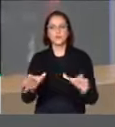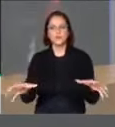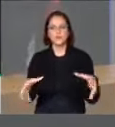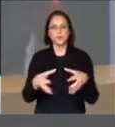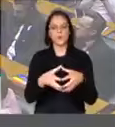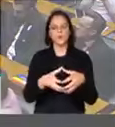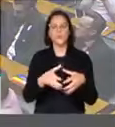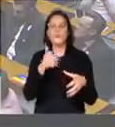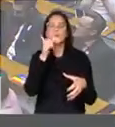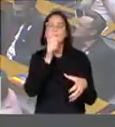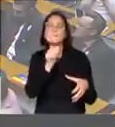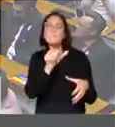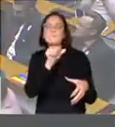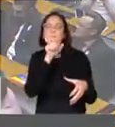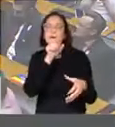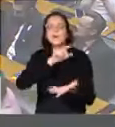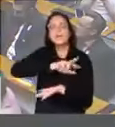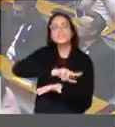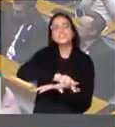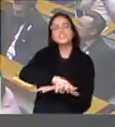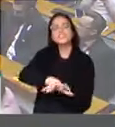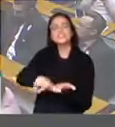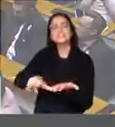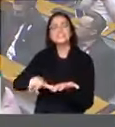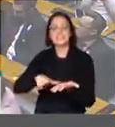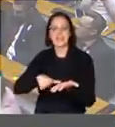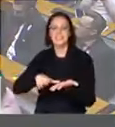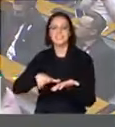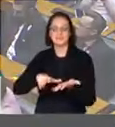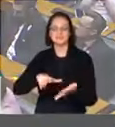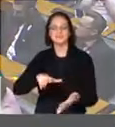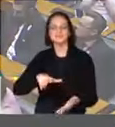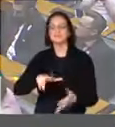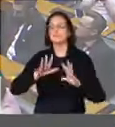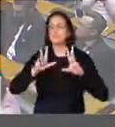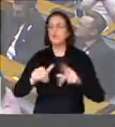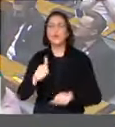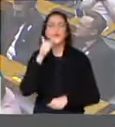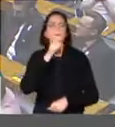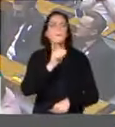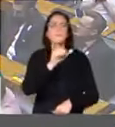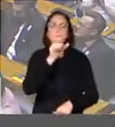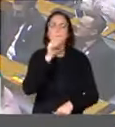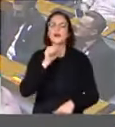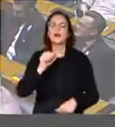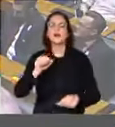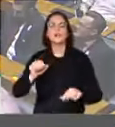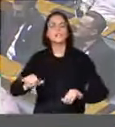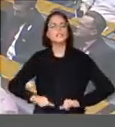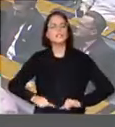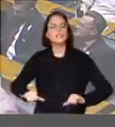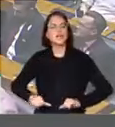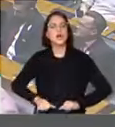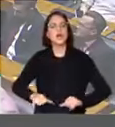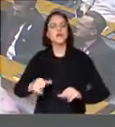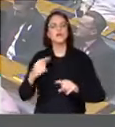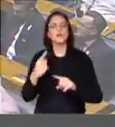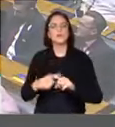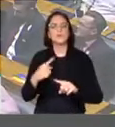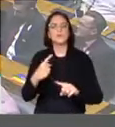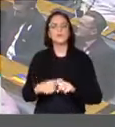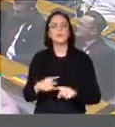de todas as mães desse país que perdem filhos e filhas dia e noite para a homofobia, para a transfobia e